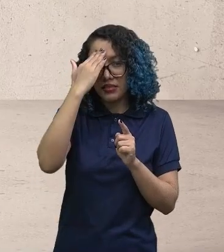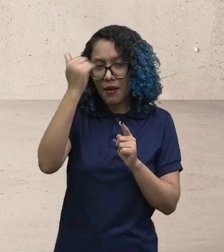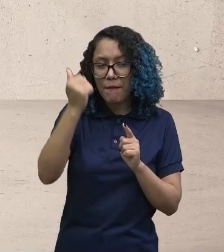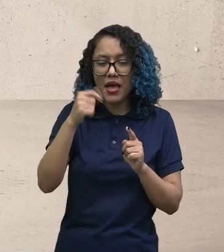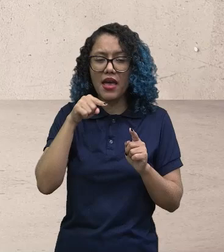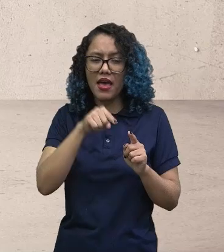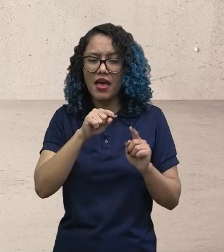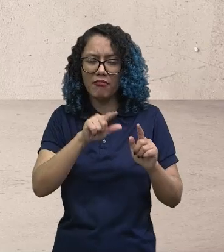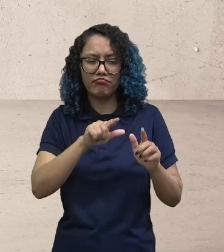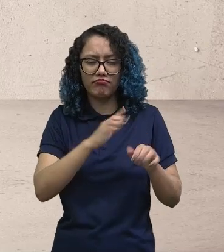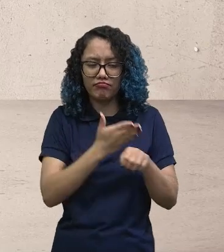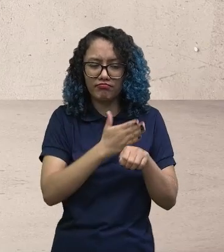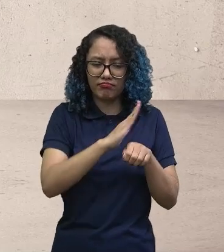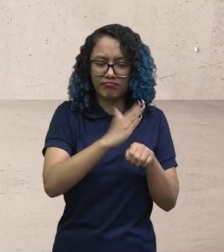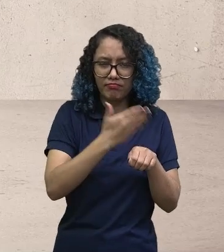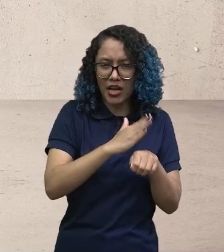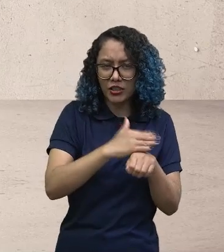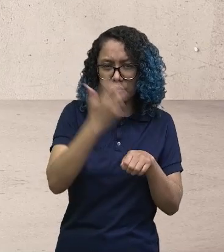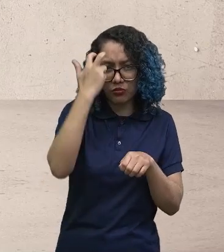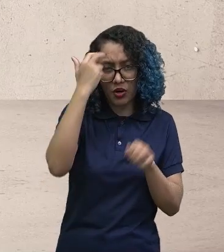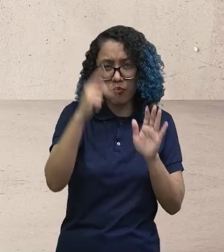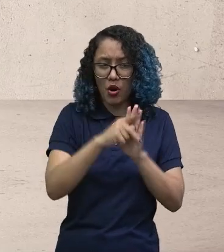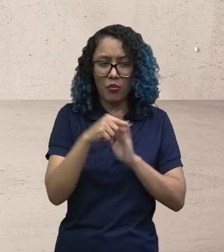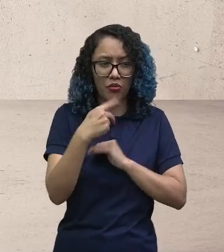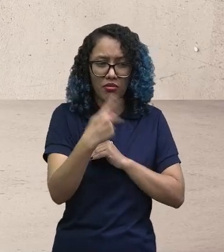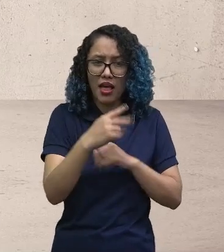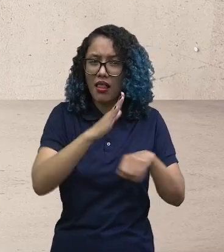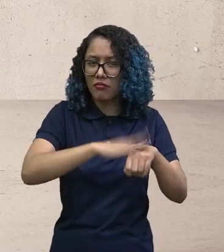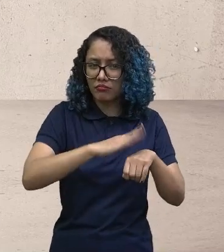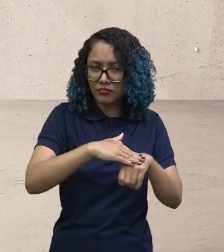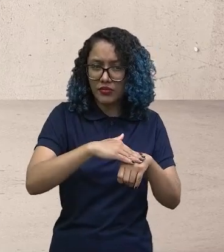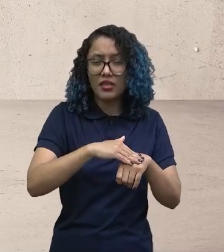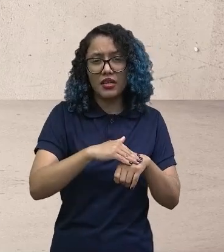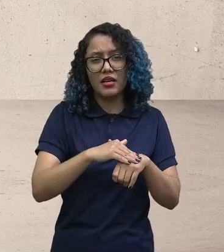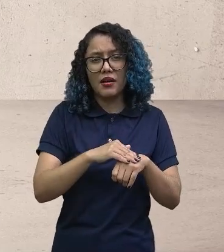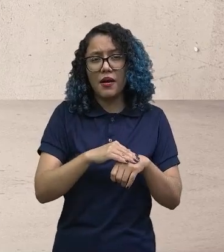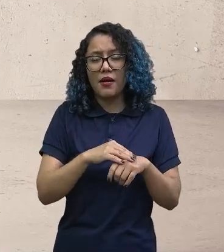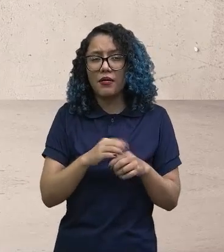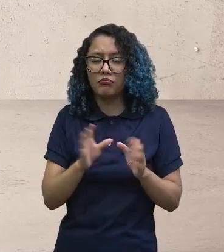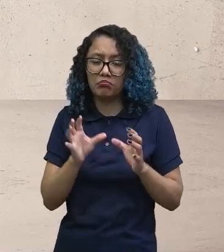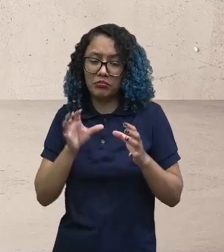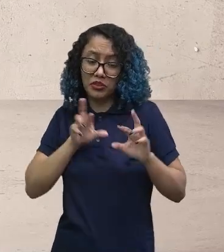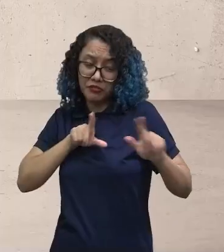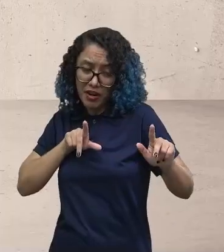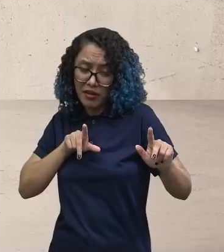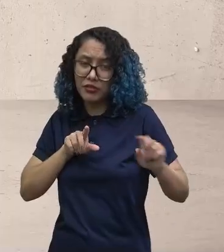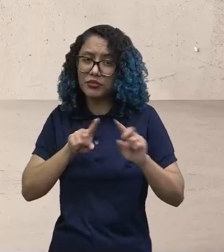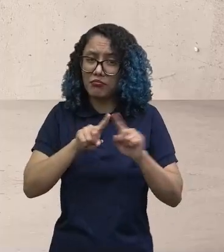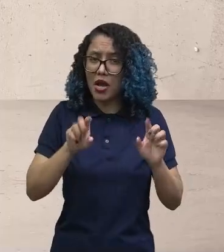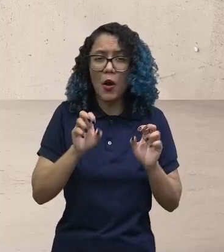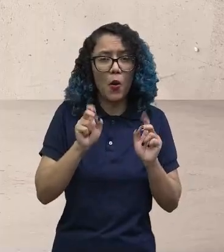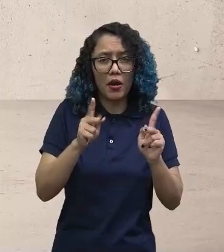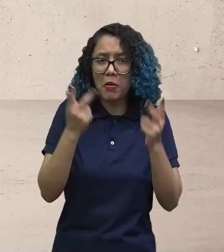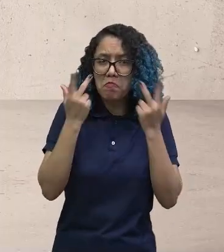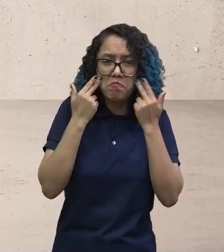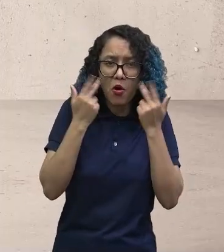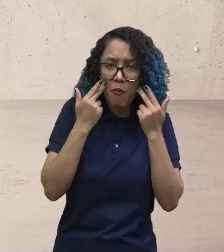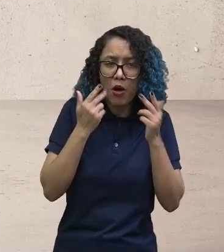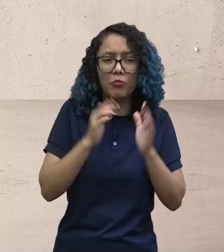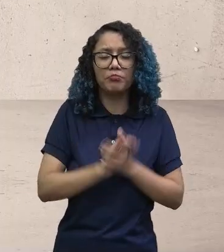suas manifestações culturais, mesmo que elas sejam distintas das suas. No